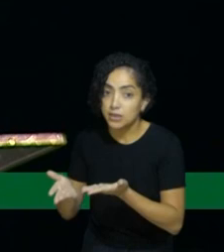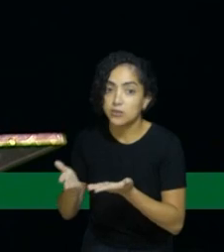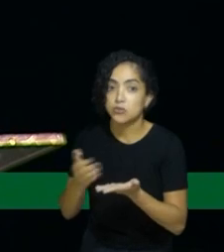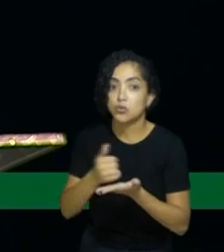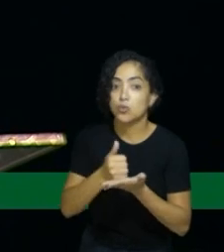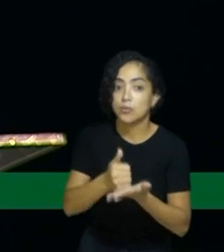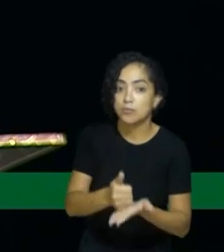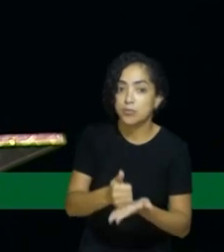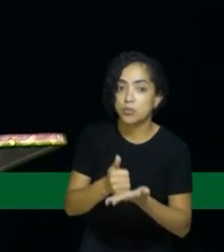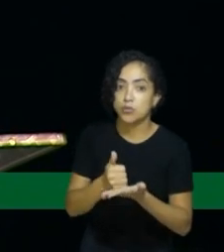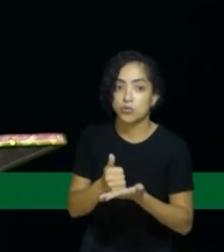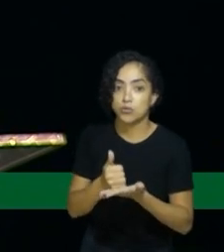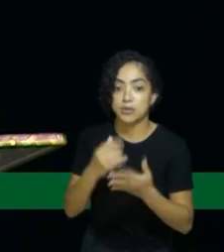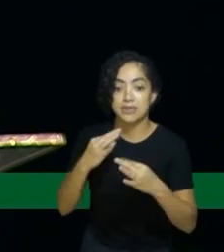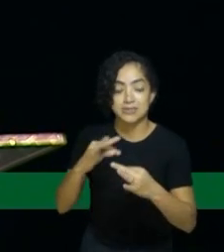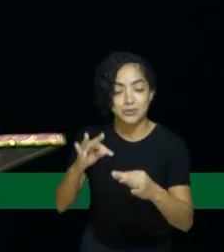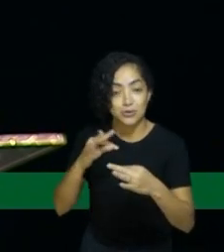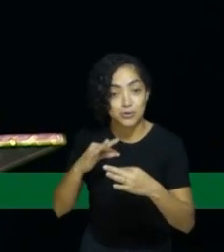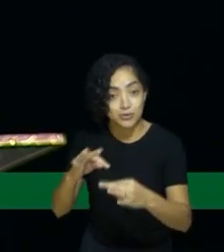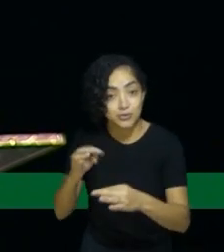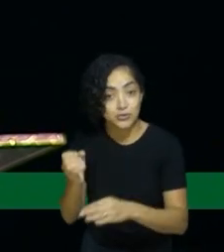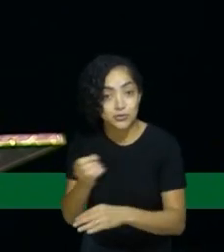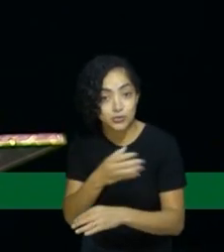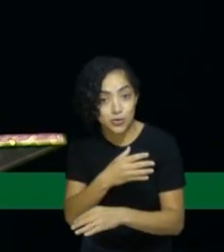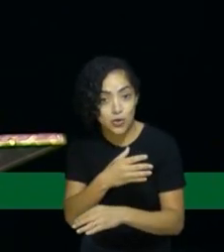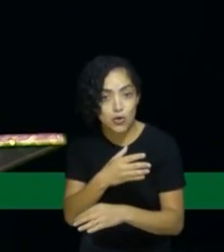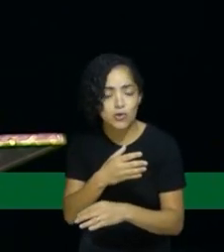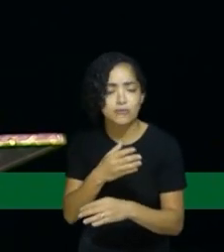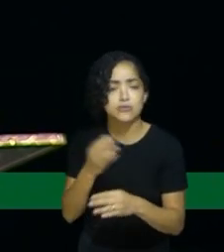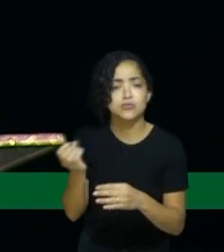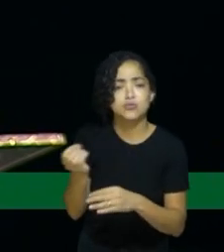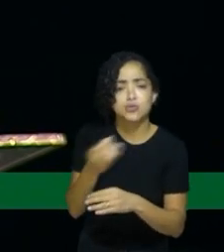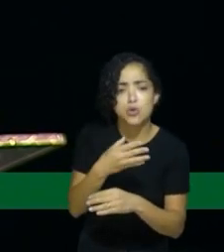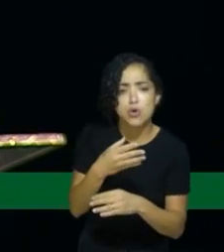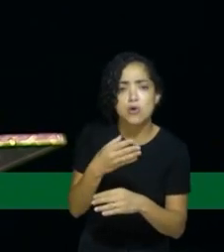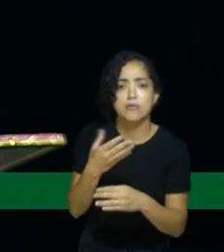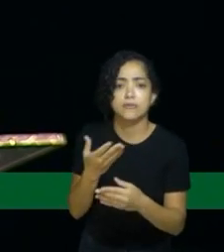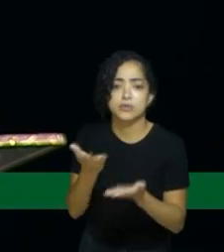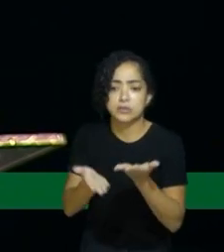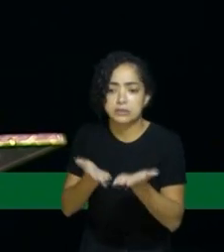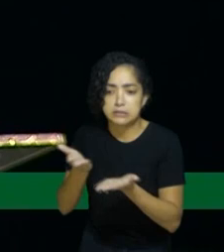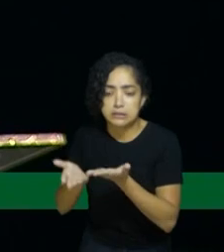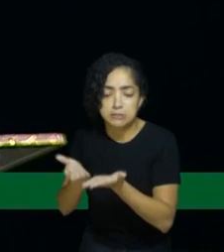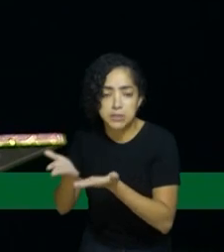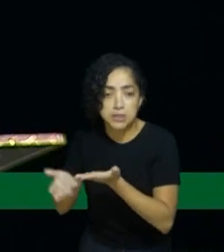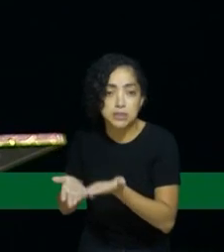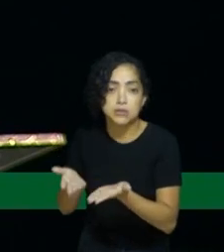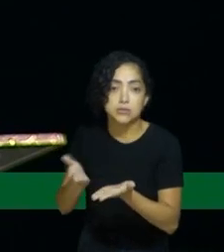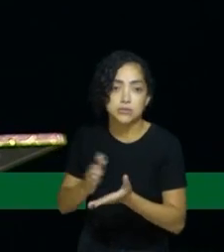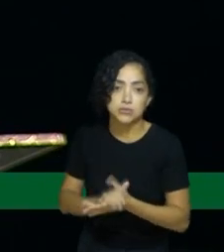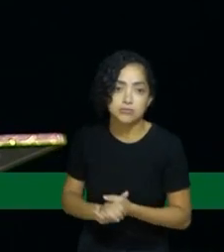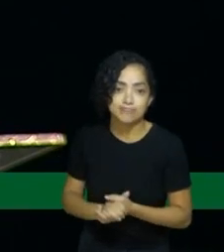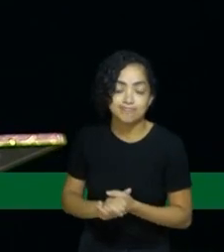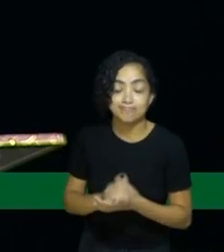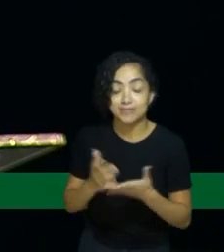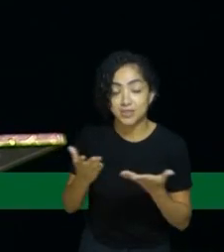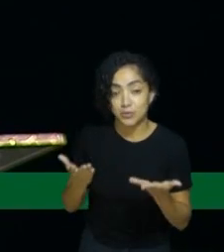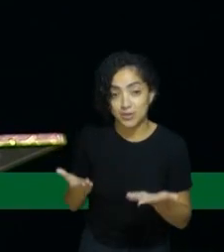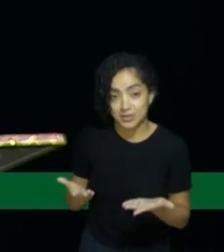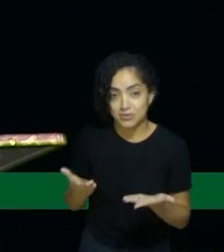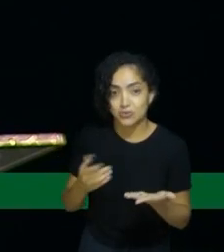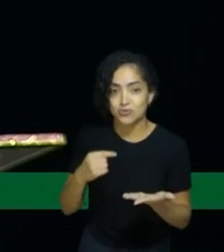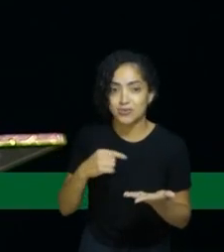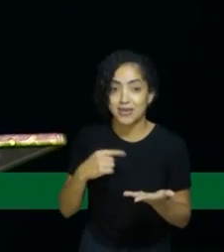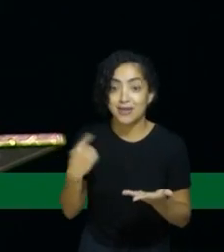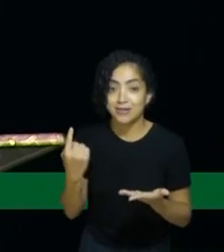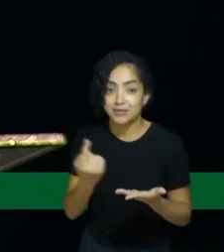as novas tecnologias novos tratamentos e procedimentos é isso senhores que a nossa rede